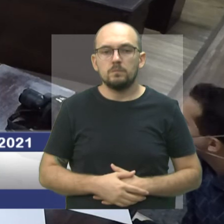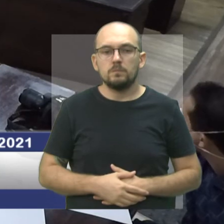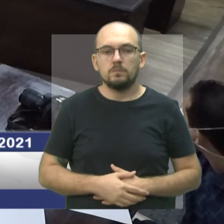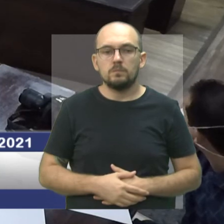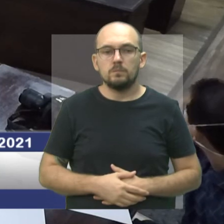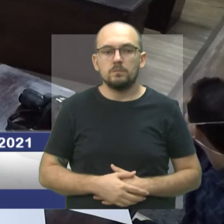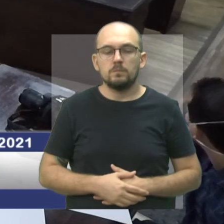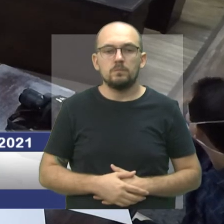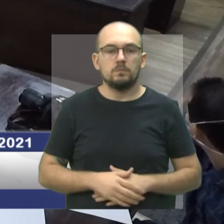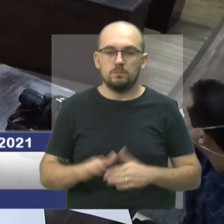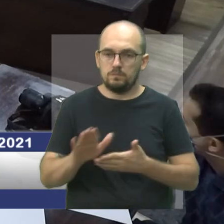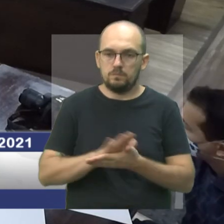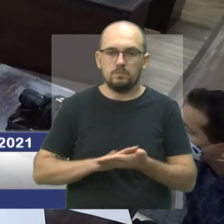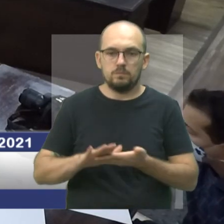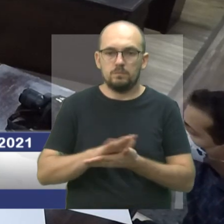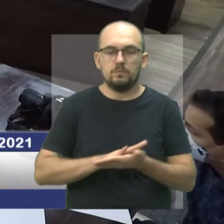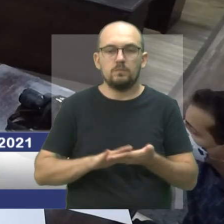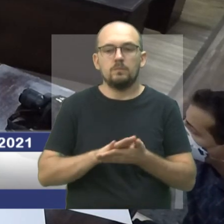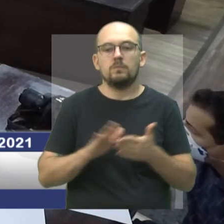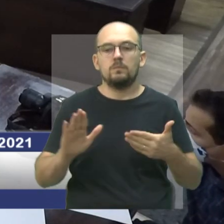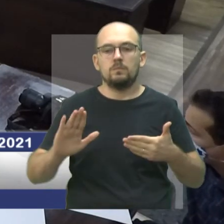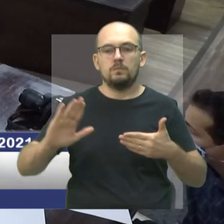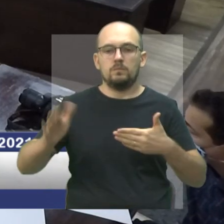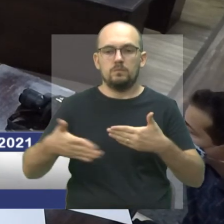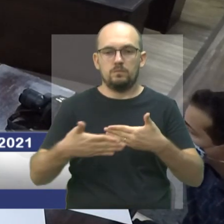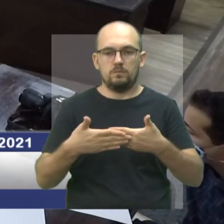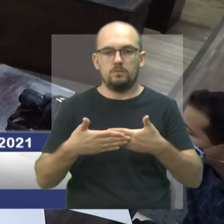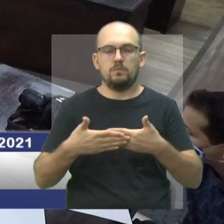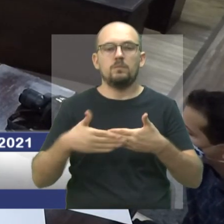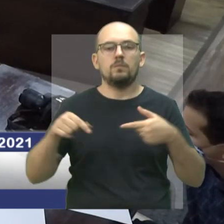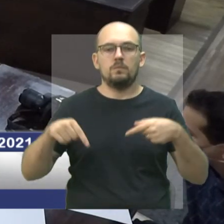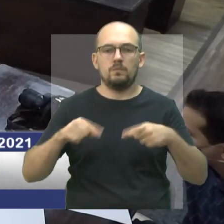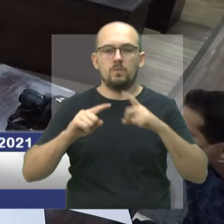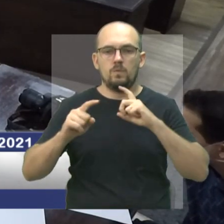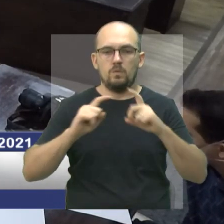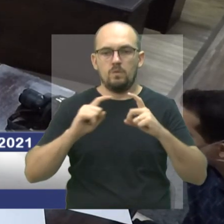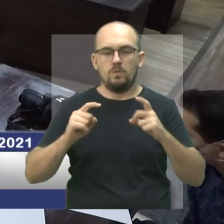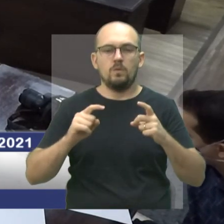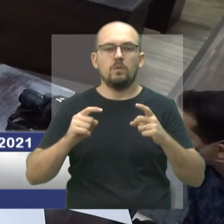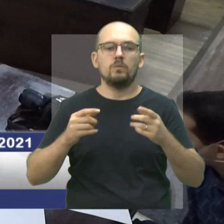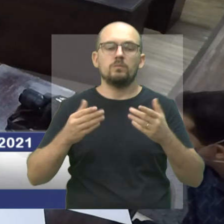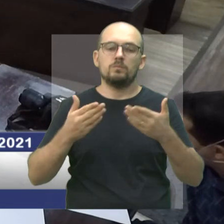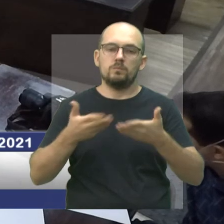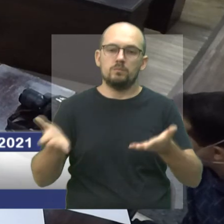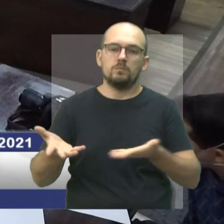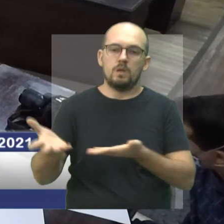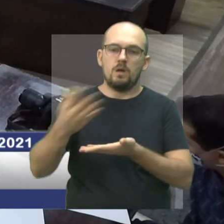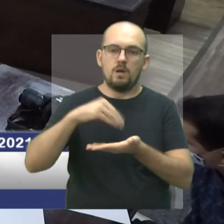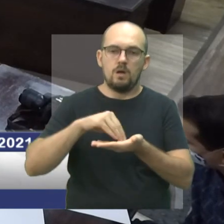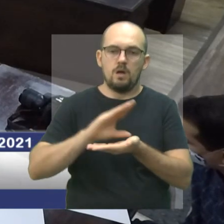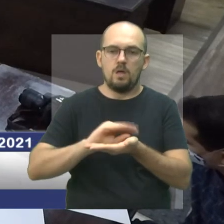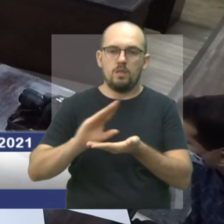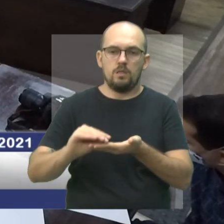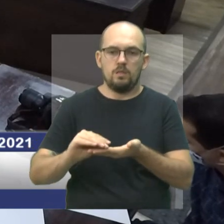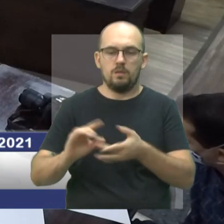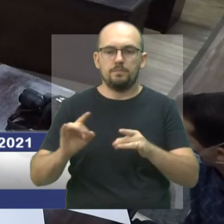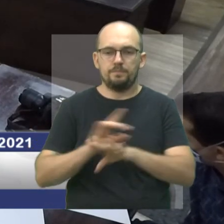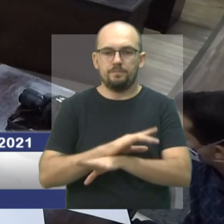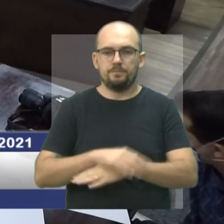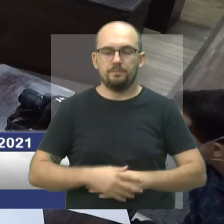Então, nada mais havendo, dou por encerrada a presente audiência e determino a juntada da ata digital.